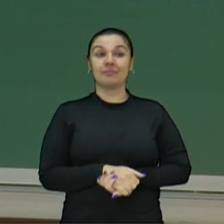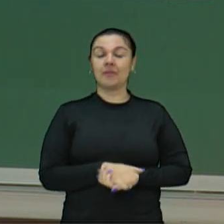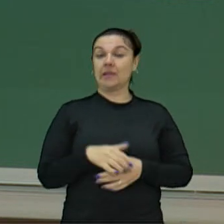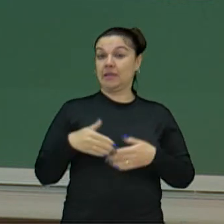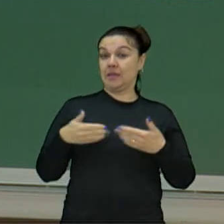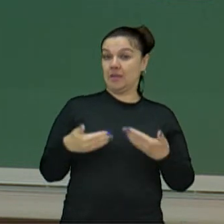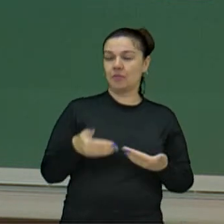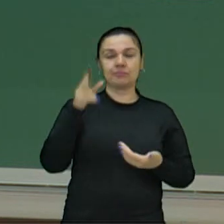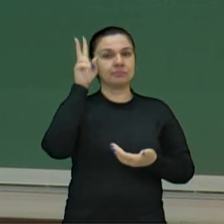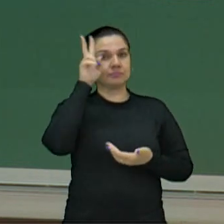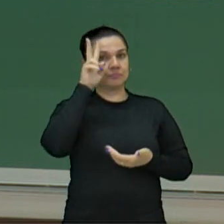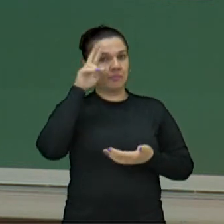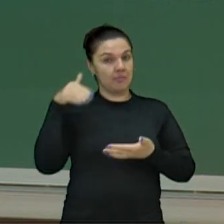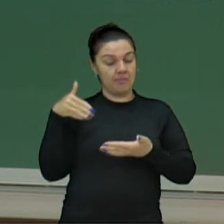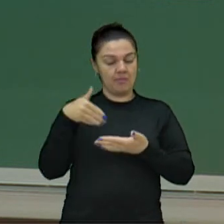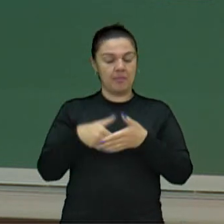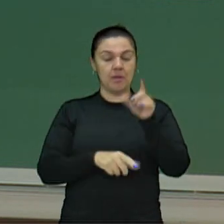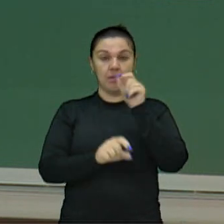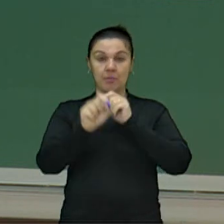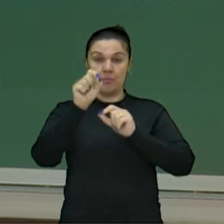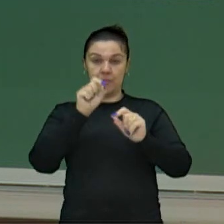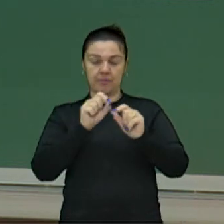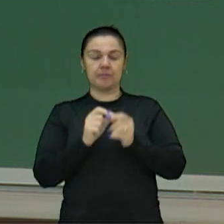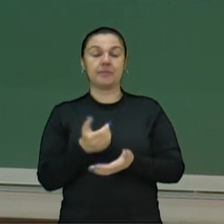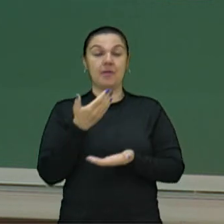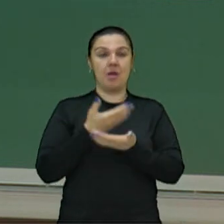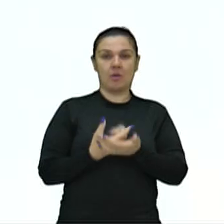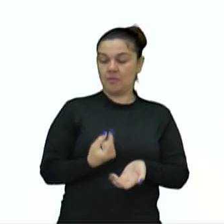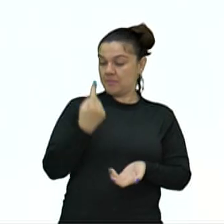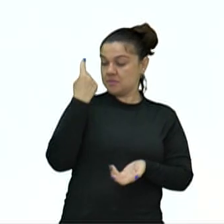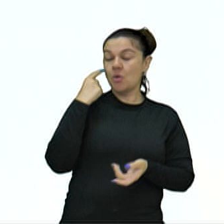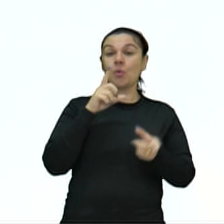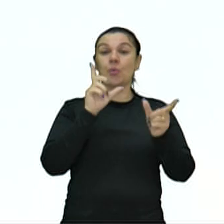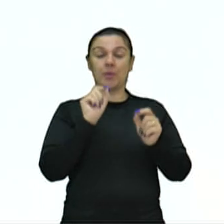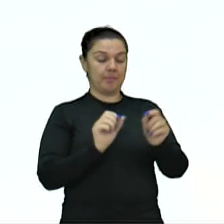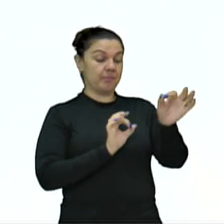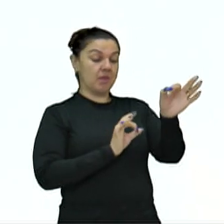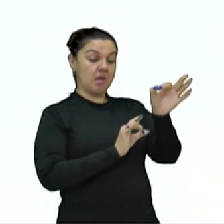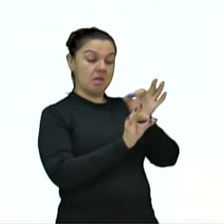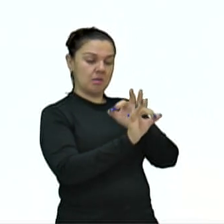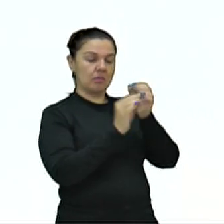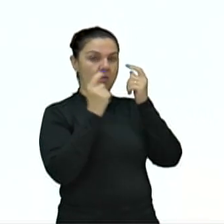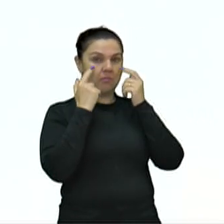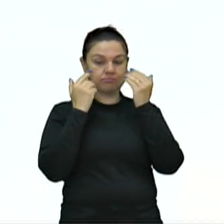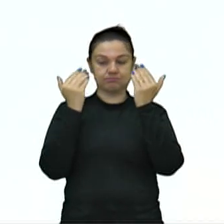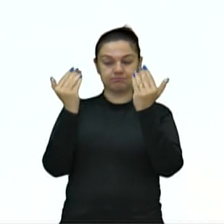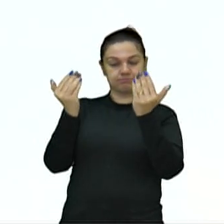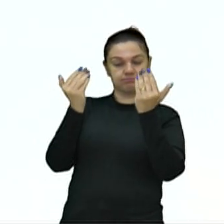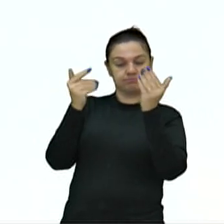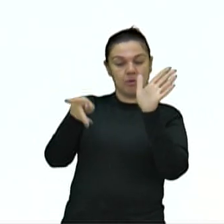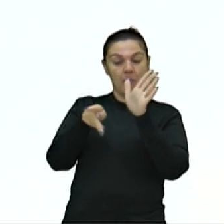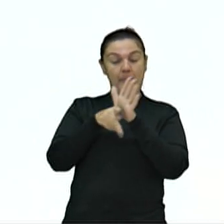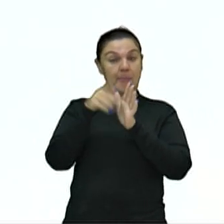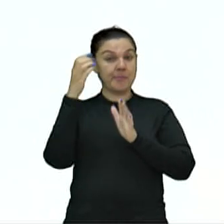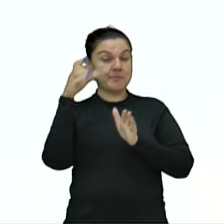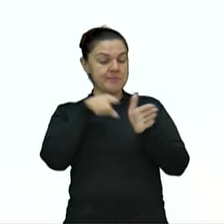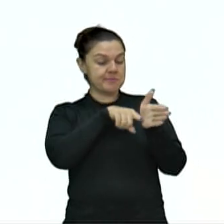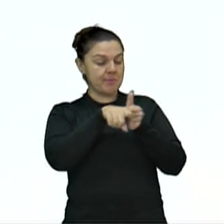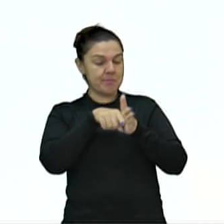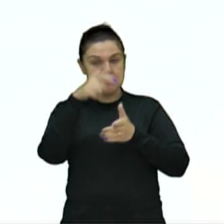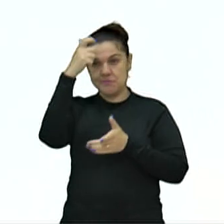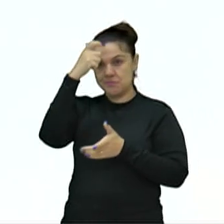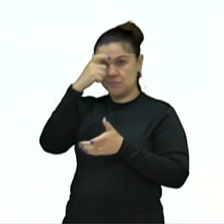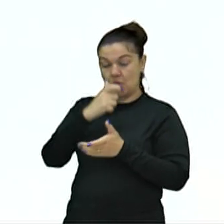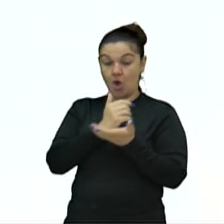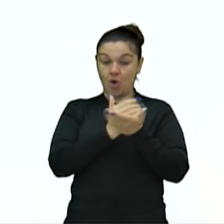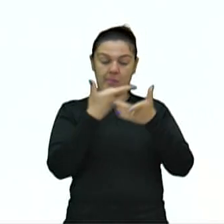Então, vamos se lembrar do seguinte sobre a aula anterior, que o estruturalismo é um método de análise originário das ciências humanas. Ele começa na